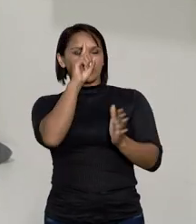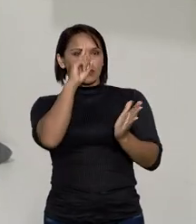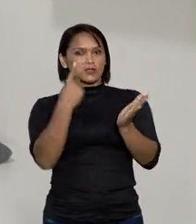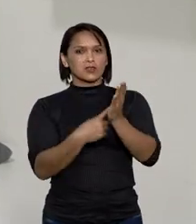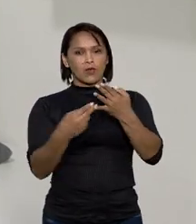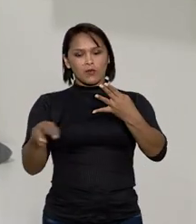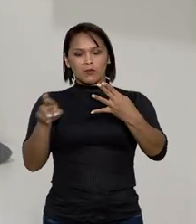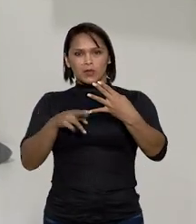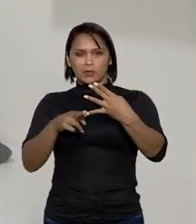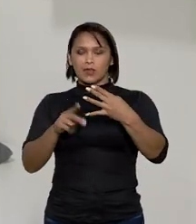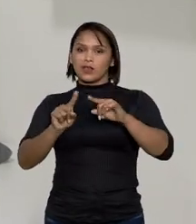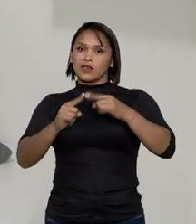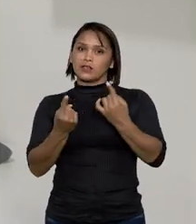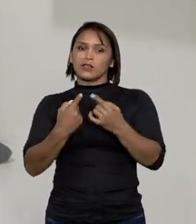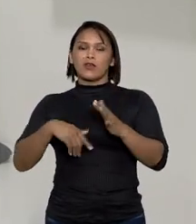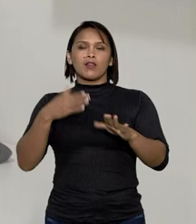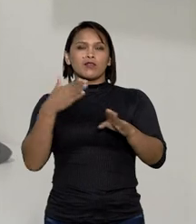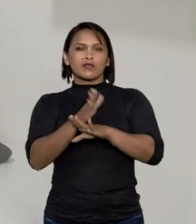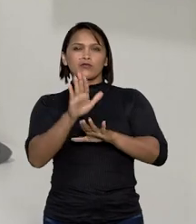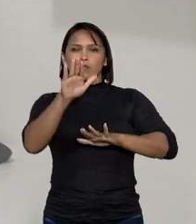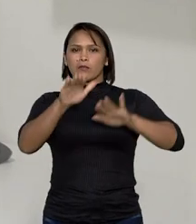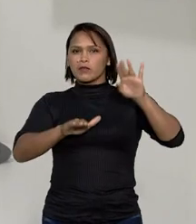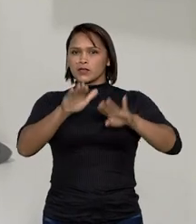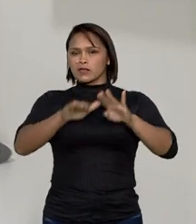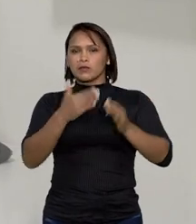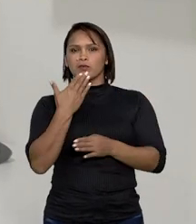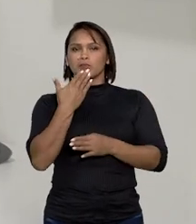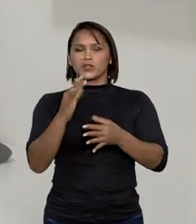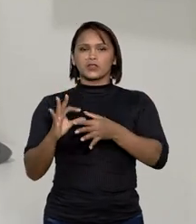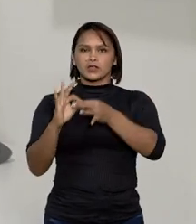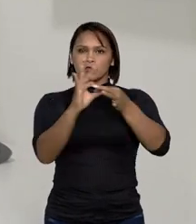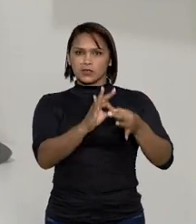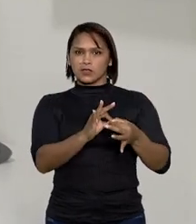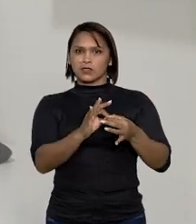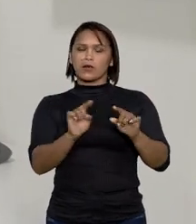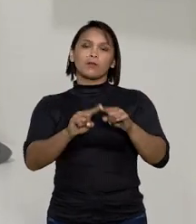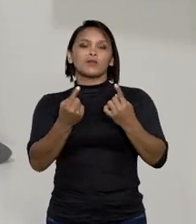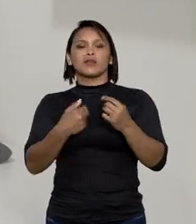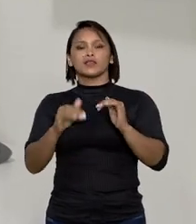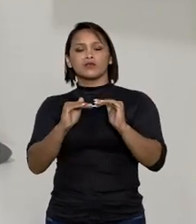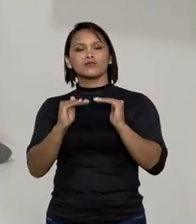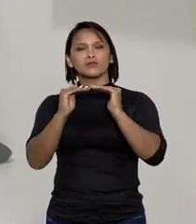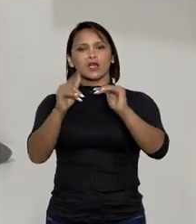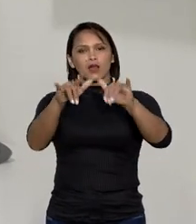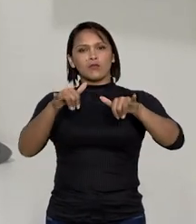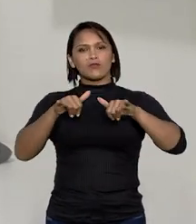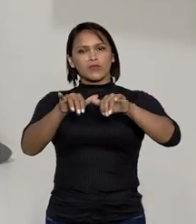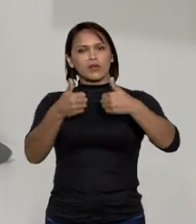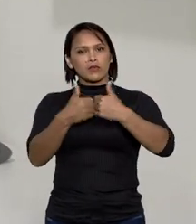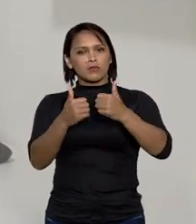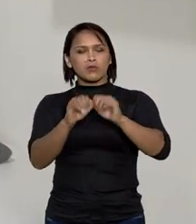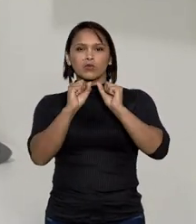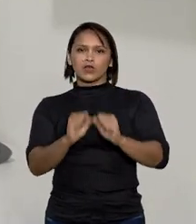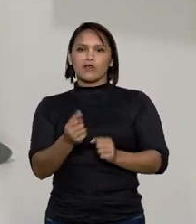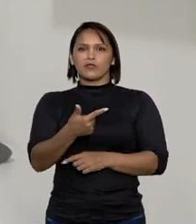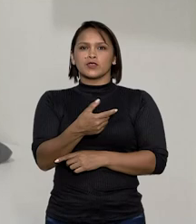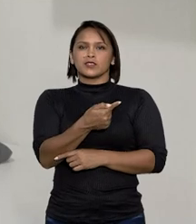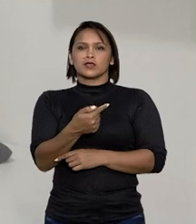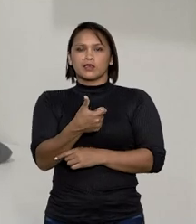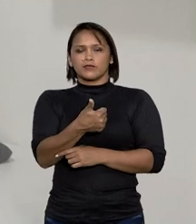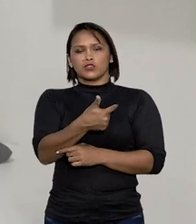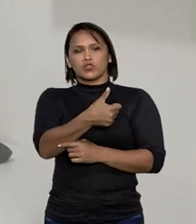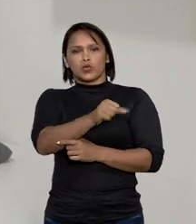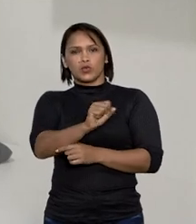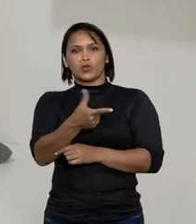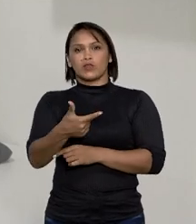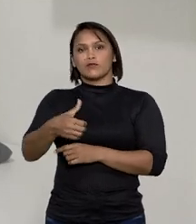decisão de primeira instância por isso ela deferiu parcialmente o pedido da associação para que os estabelecimentos pudessem funcionar nos dias 27